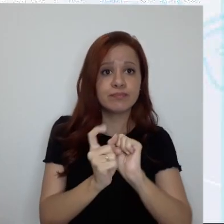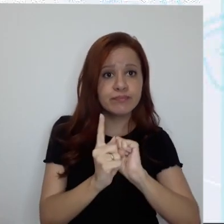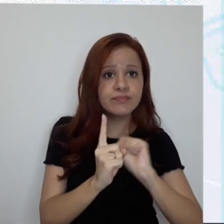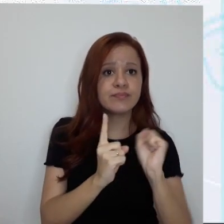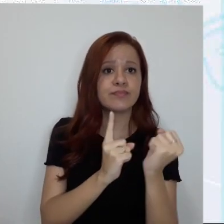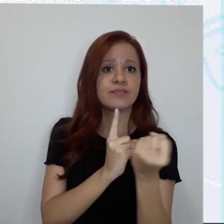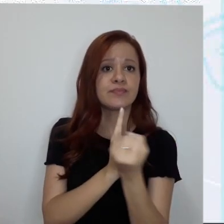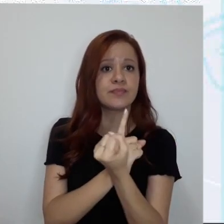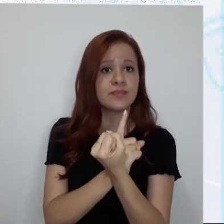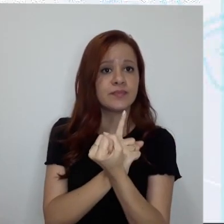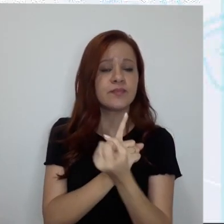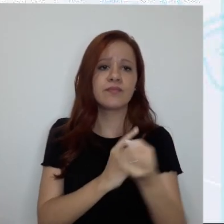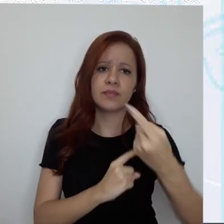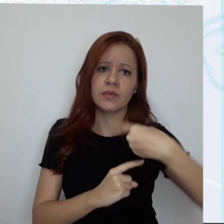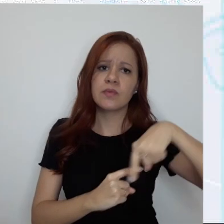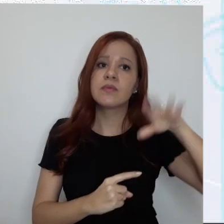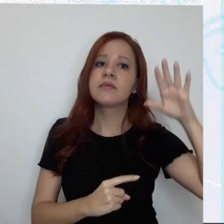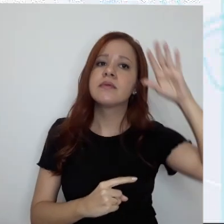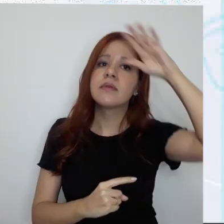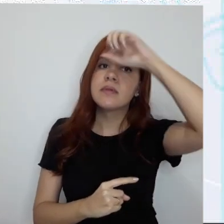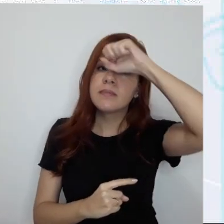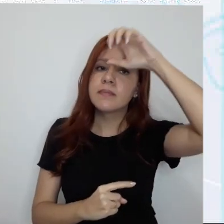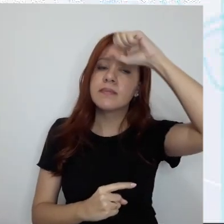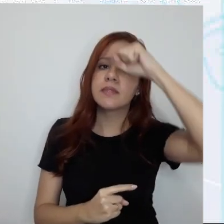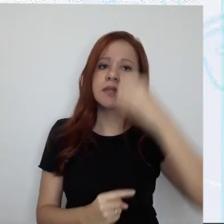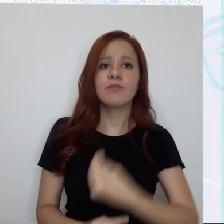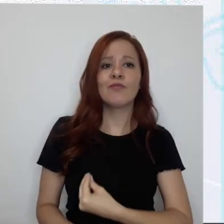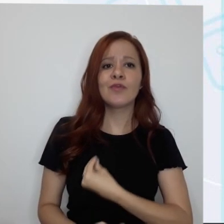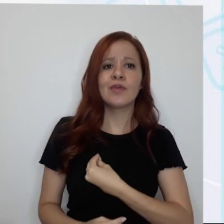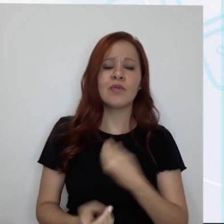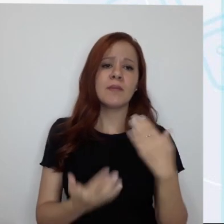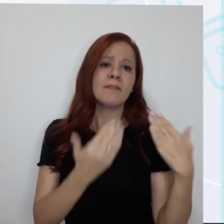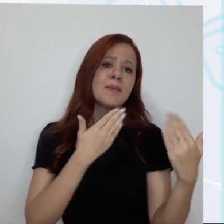que nós aprendemos a conviver com as outras pessoas.